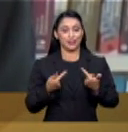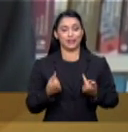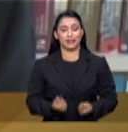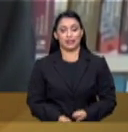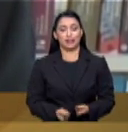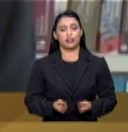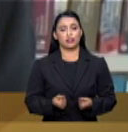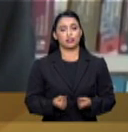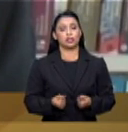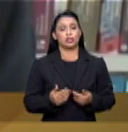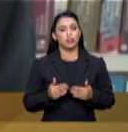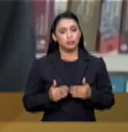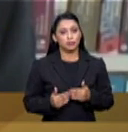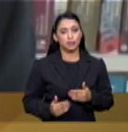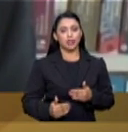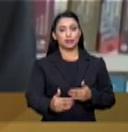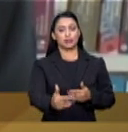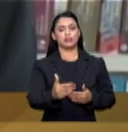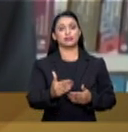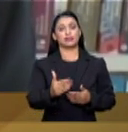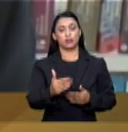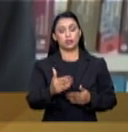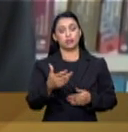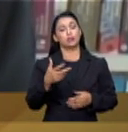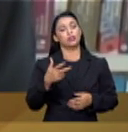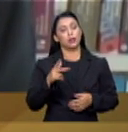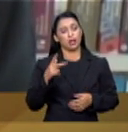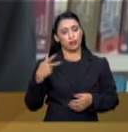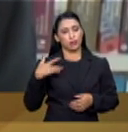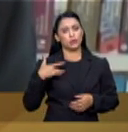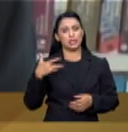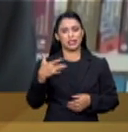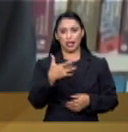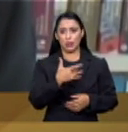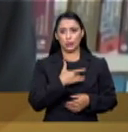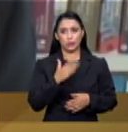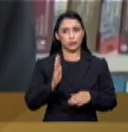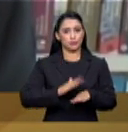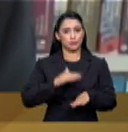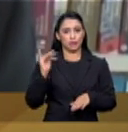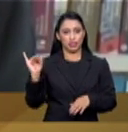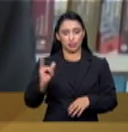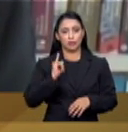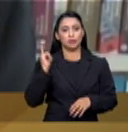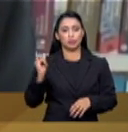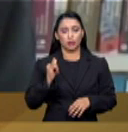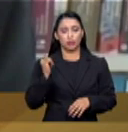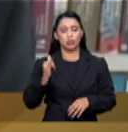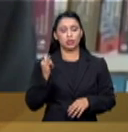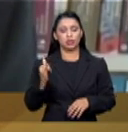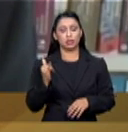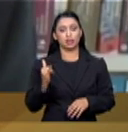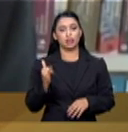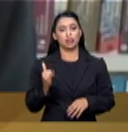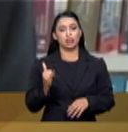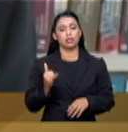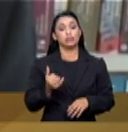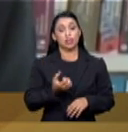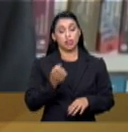dos seus próximos passos, ministro, seja de muita saúde, sobretudo, e tão frutuosos como foi toda a sua